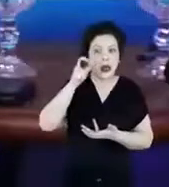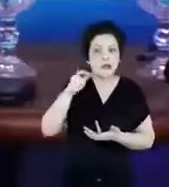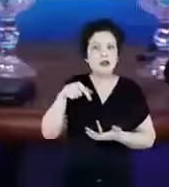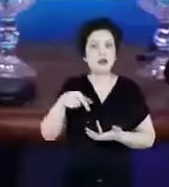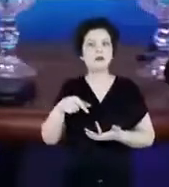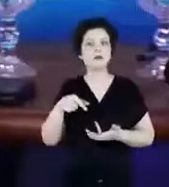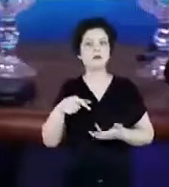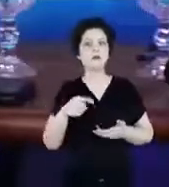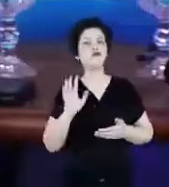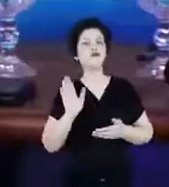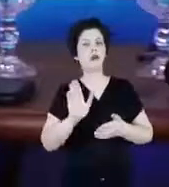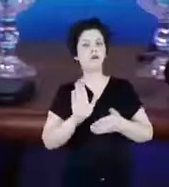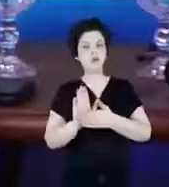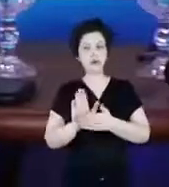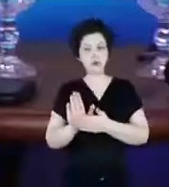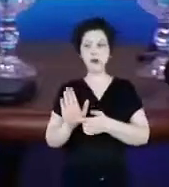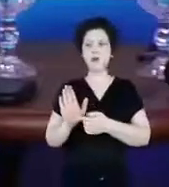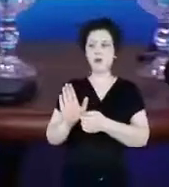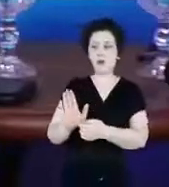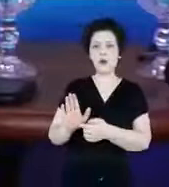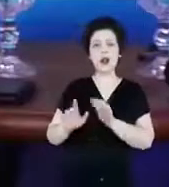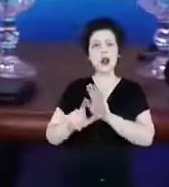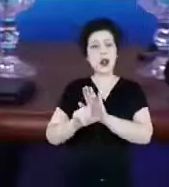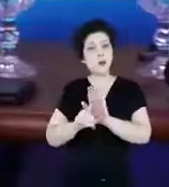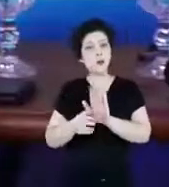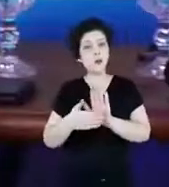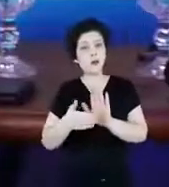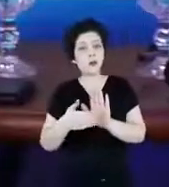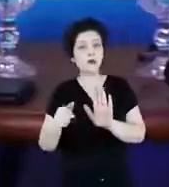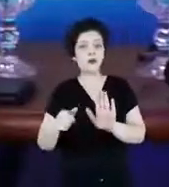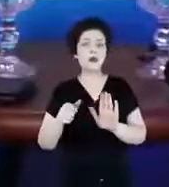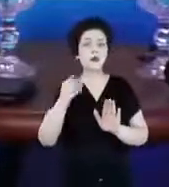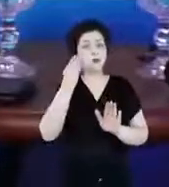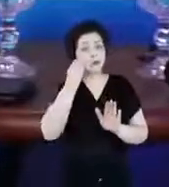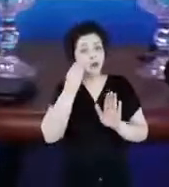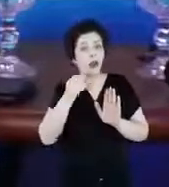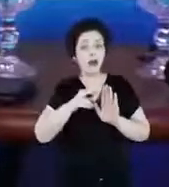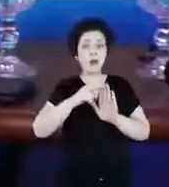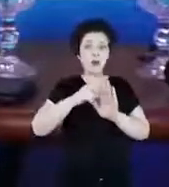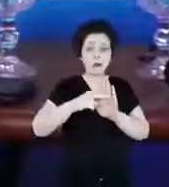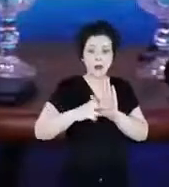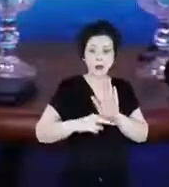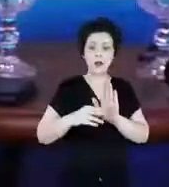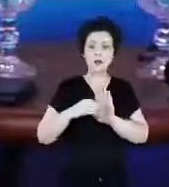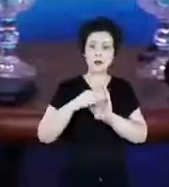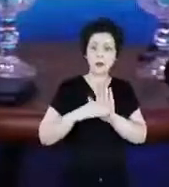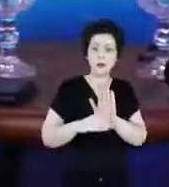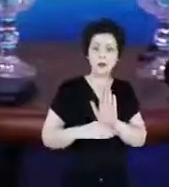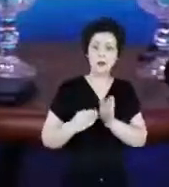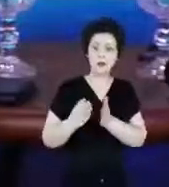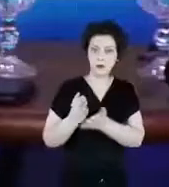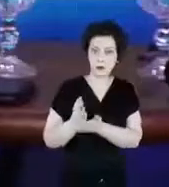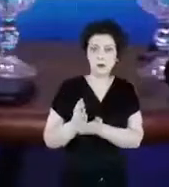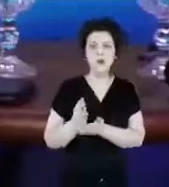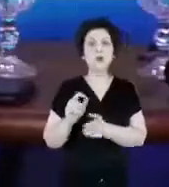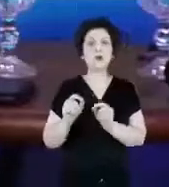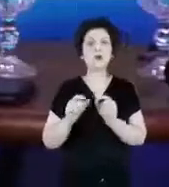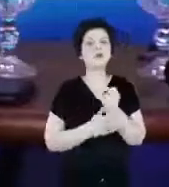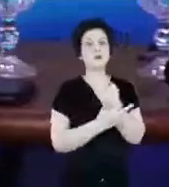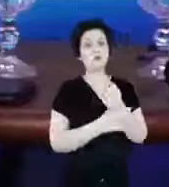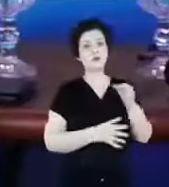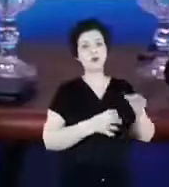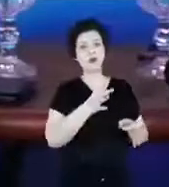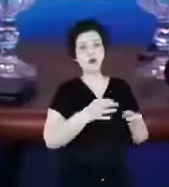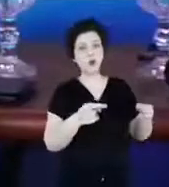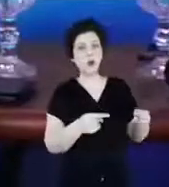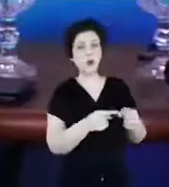já apresentamos também uma lei para regulamentar, né, para dar espaço para segurança jurídica com